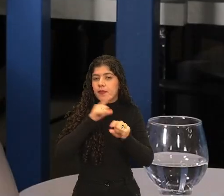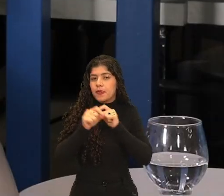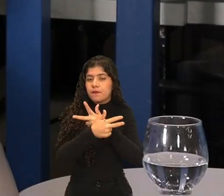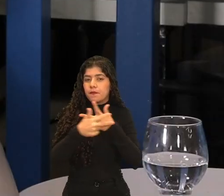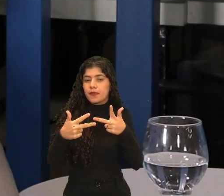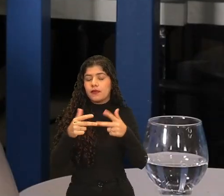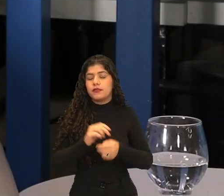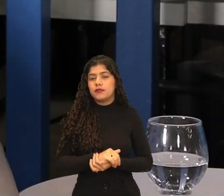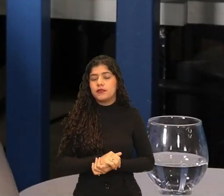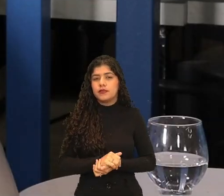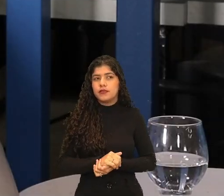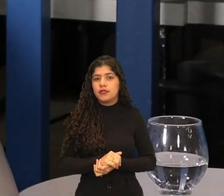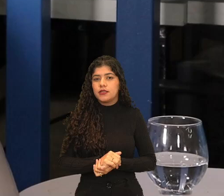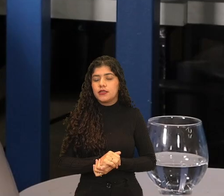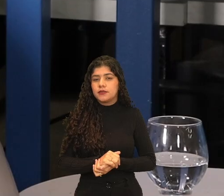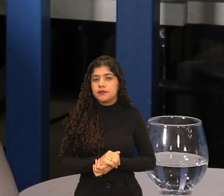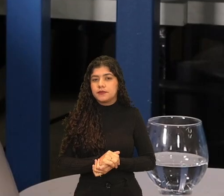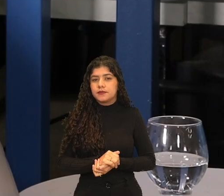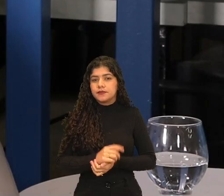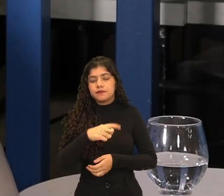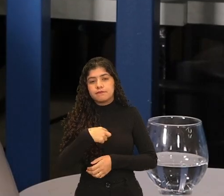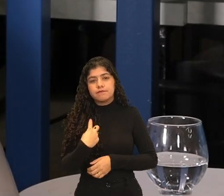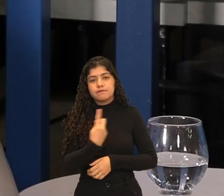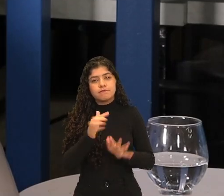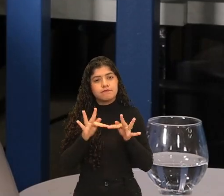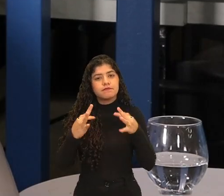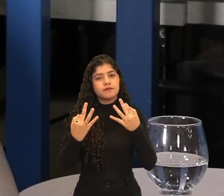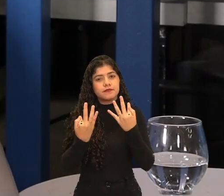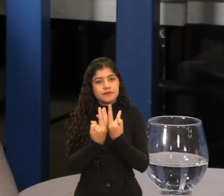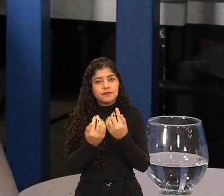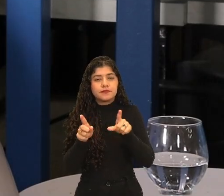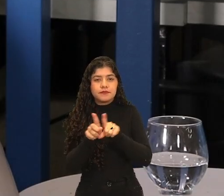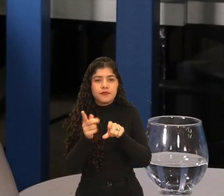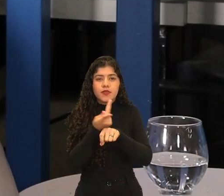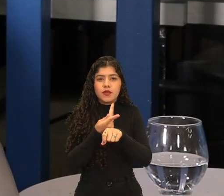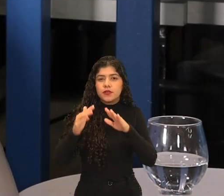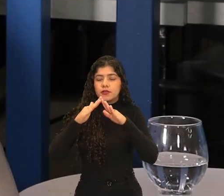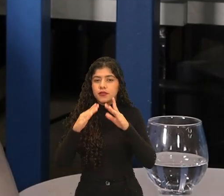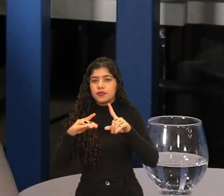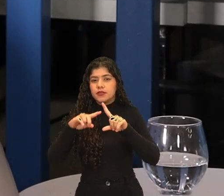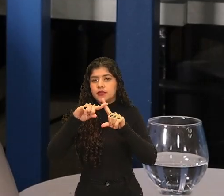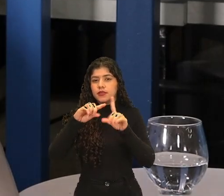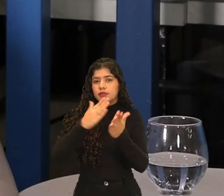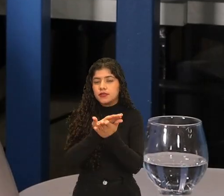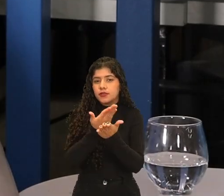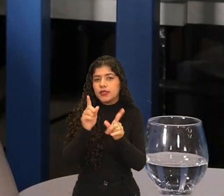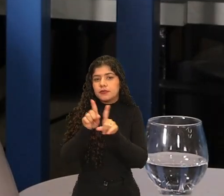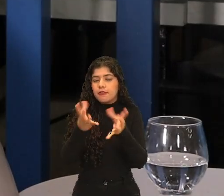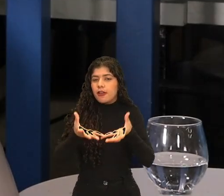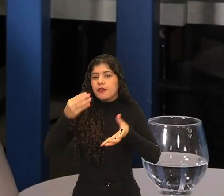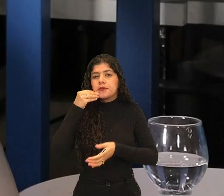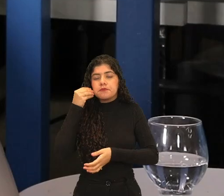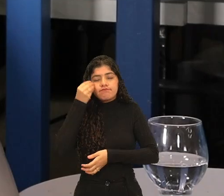eu matriculasse Miguel na escola, a gente matriculou ele na escola, tudinho, para que ele vivenciasse esse